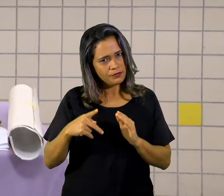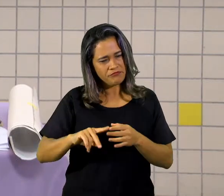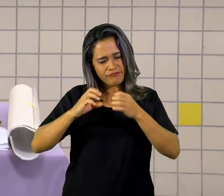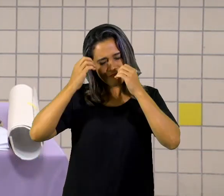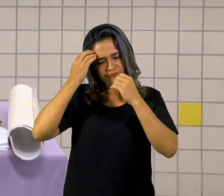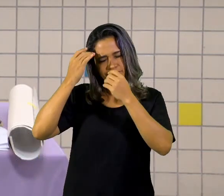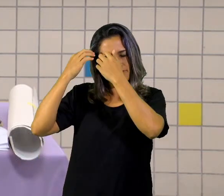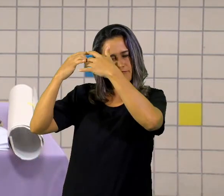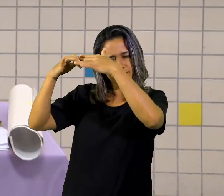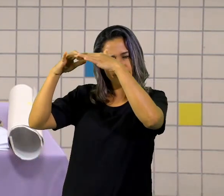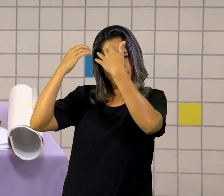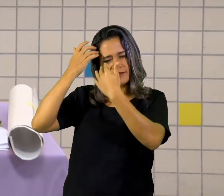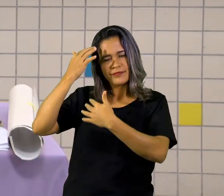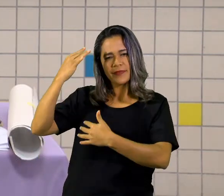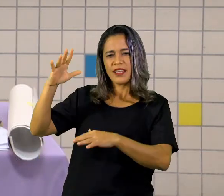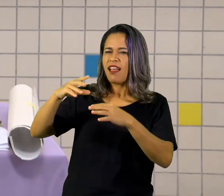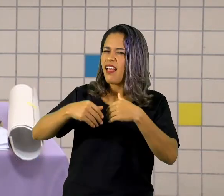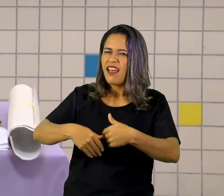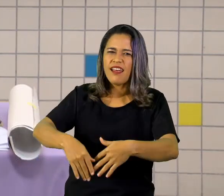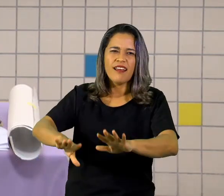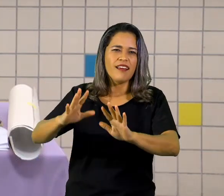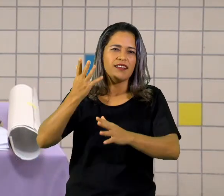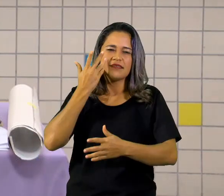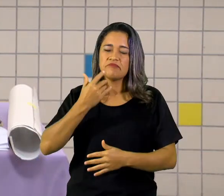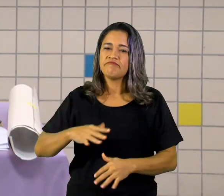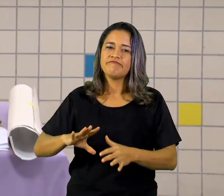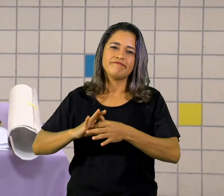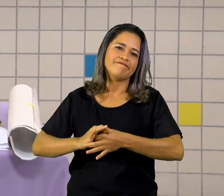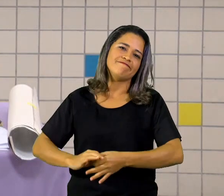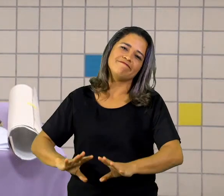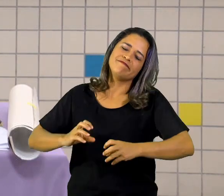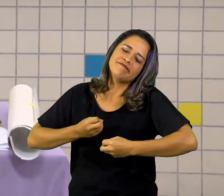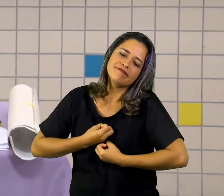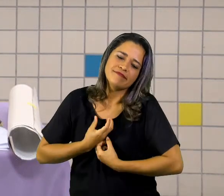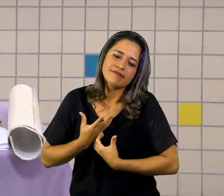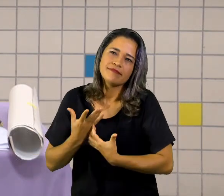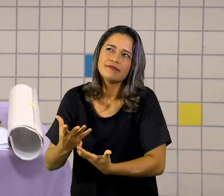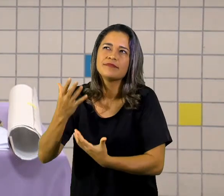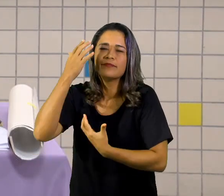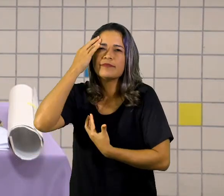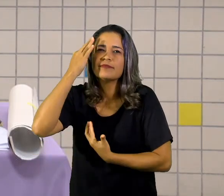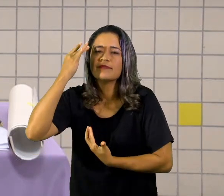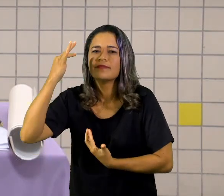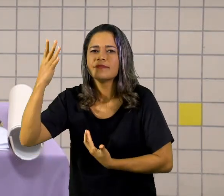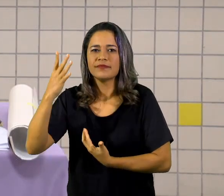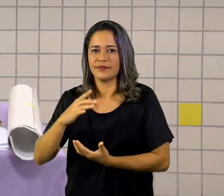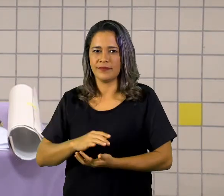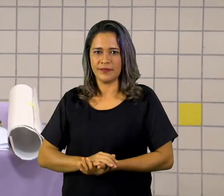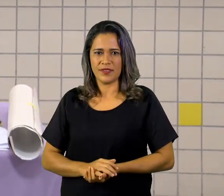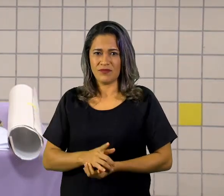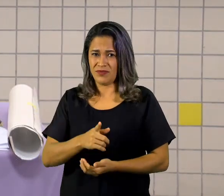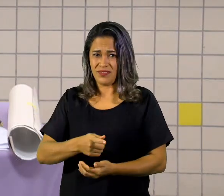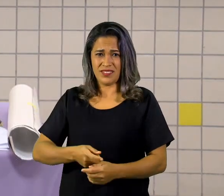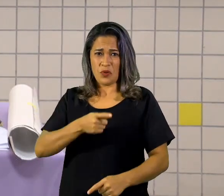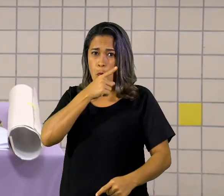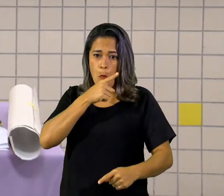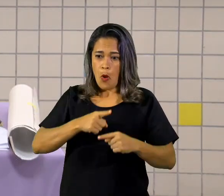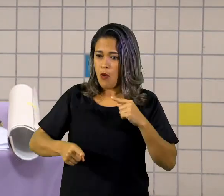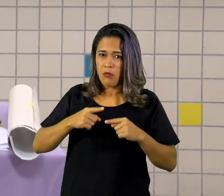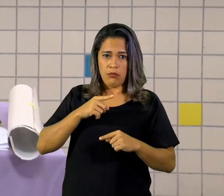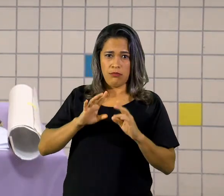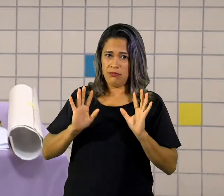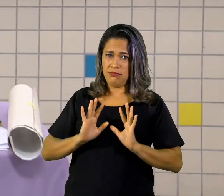criatividade. Deixe a criança livre, deixe a criança expressar o seu pensamento. Não condicione o pensamento da